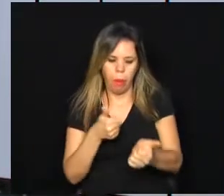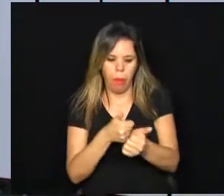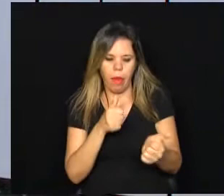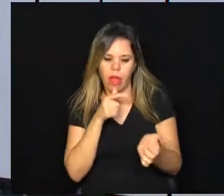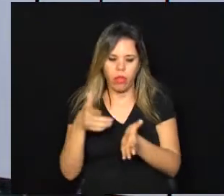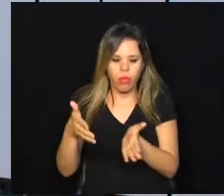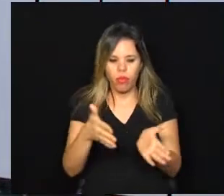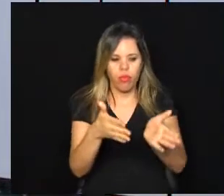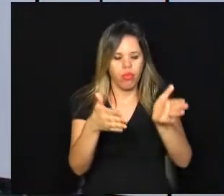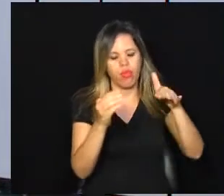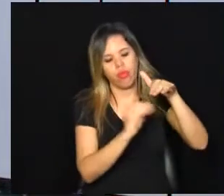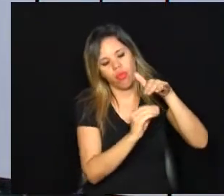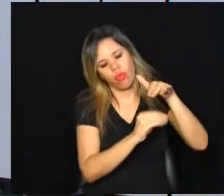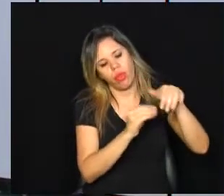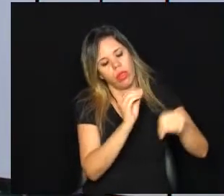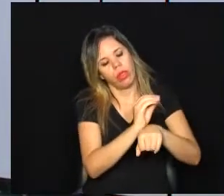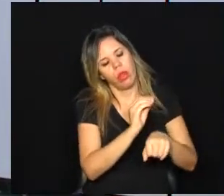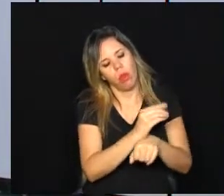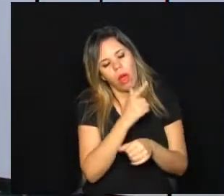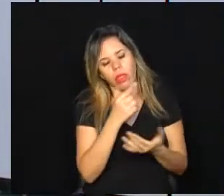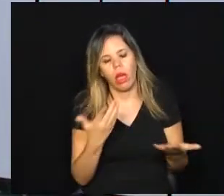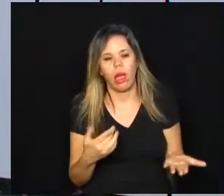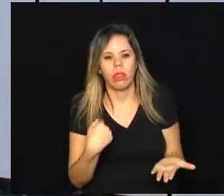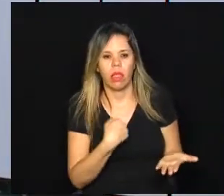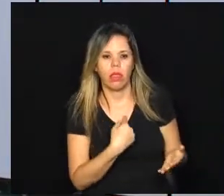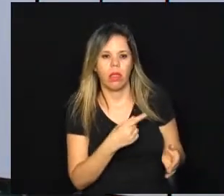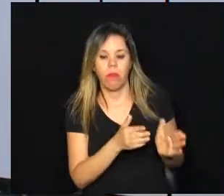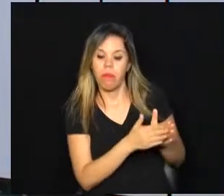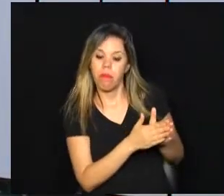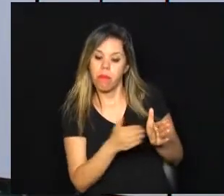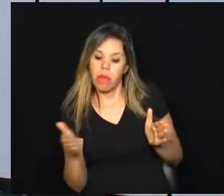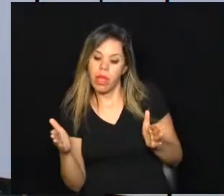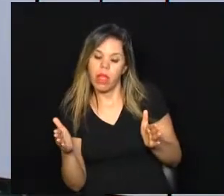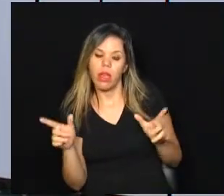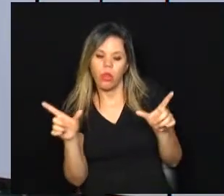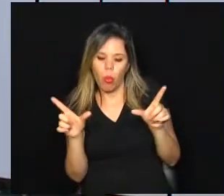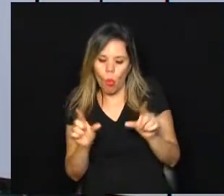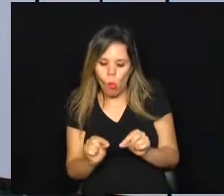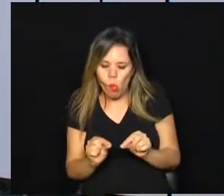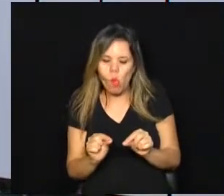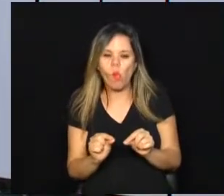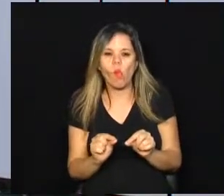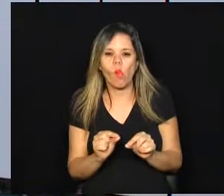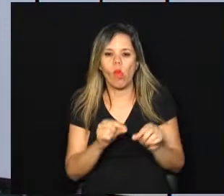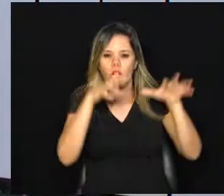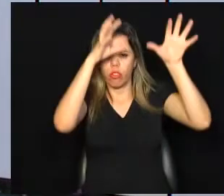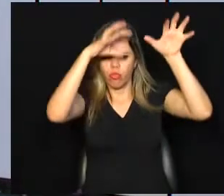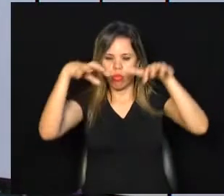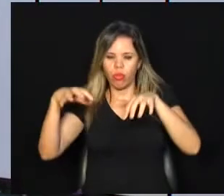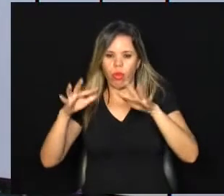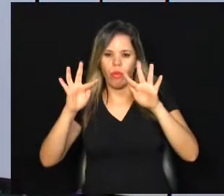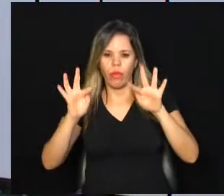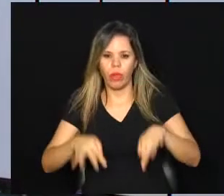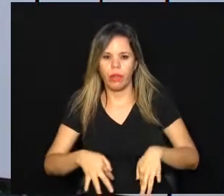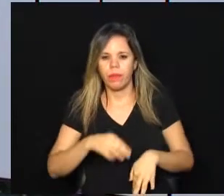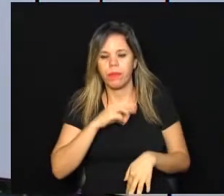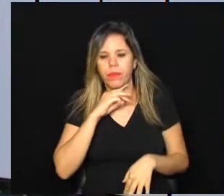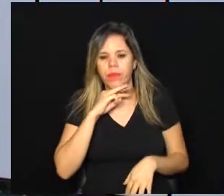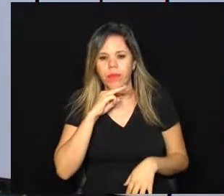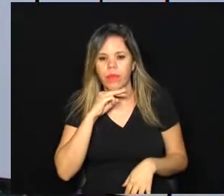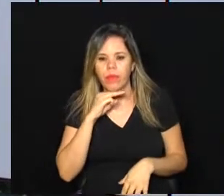que iniciando esse período de estiagem, que estamos no final de março perto para iniciar, fim de verão,